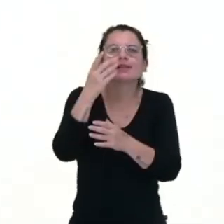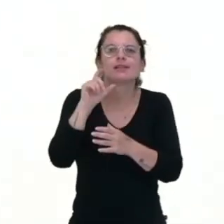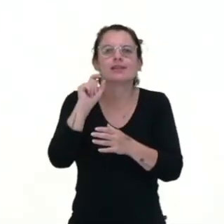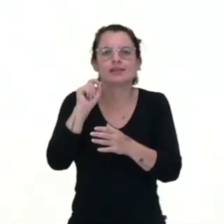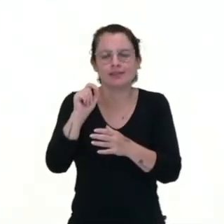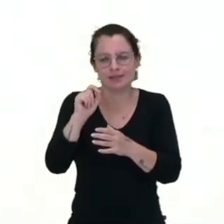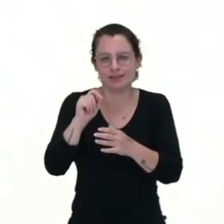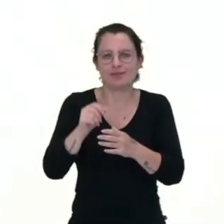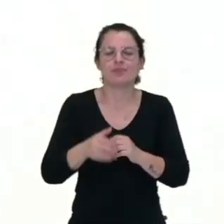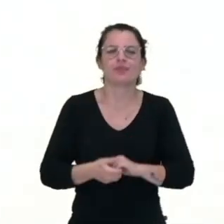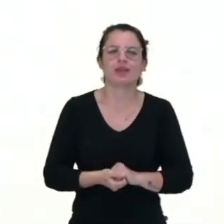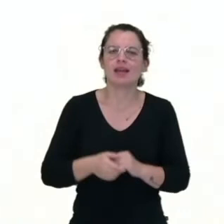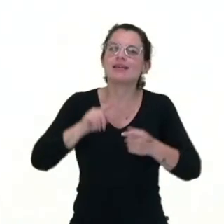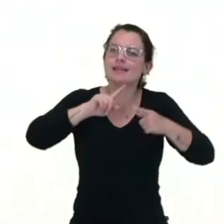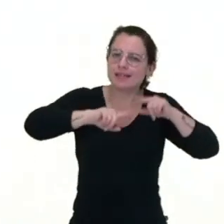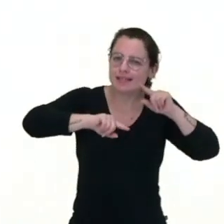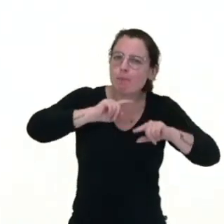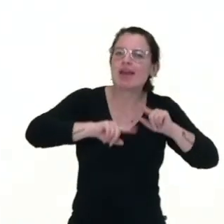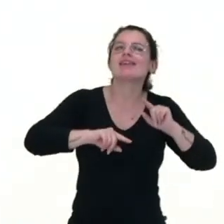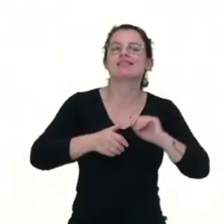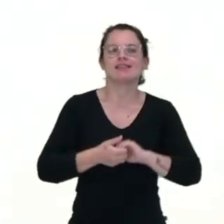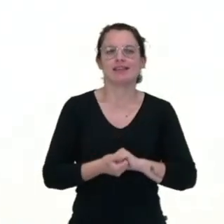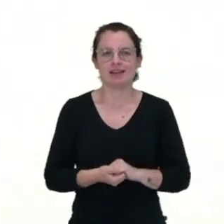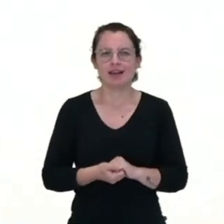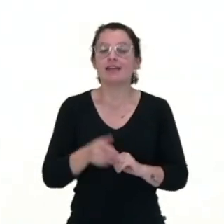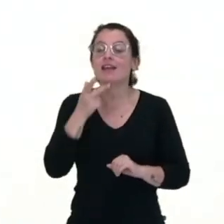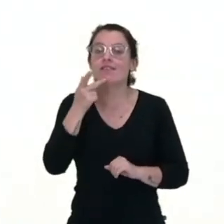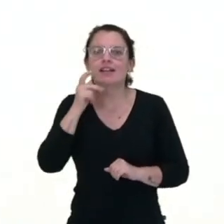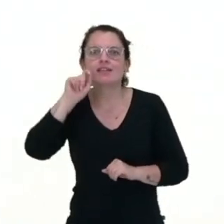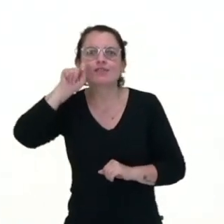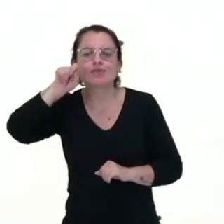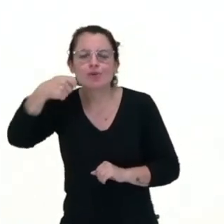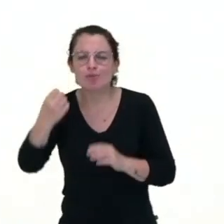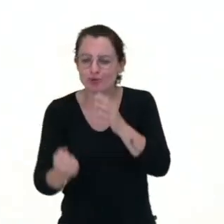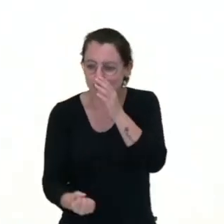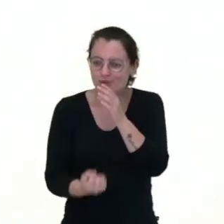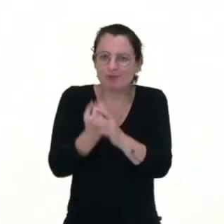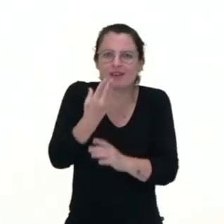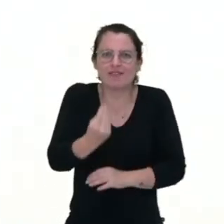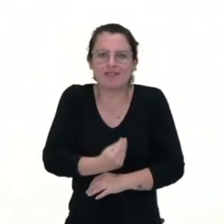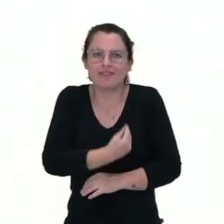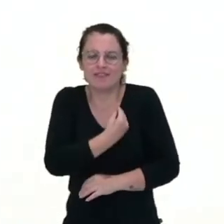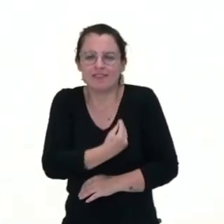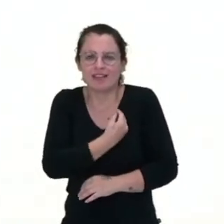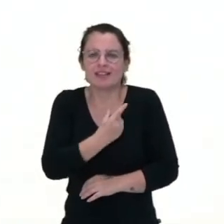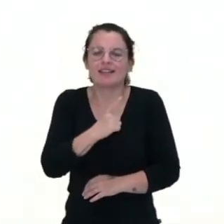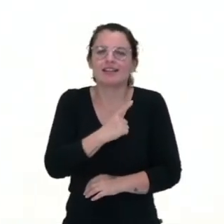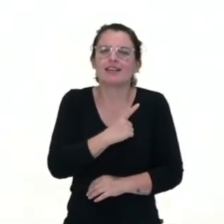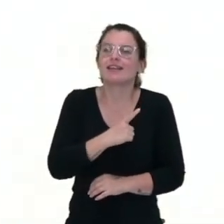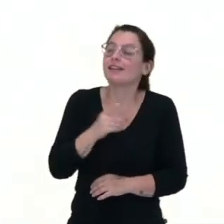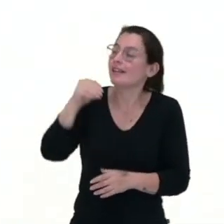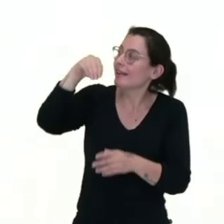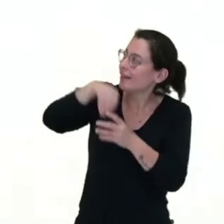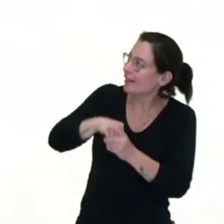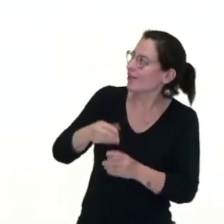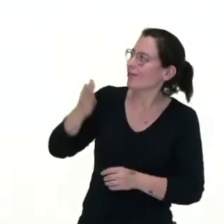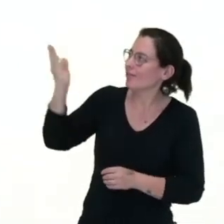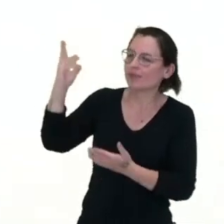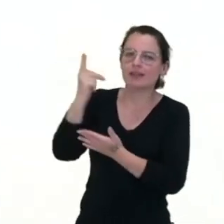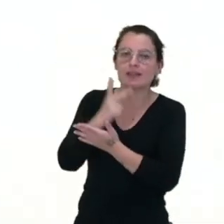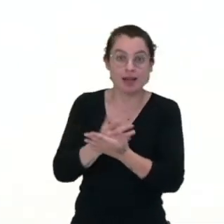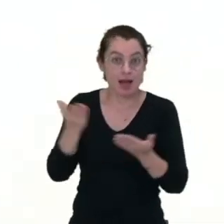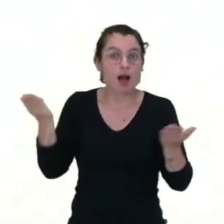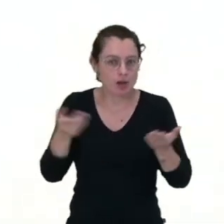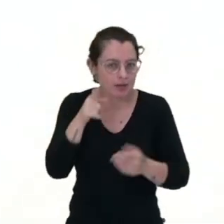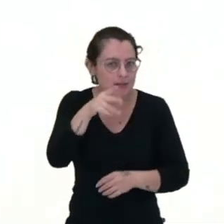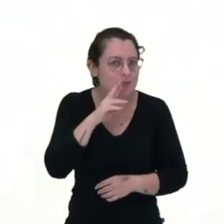as concepções de teoria sobre o surgimento da vida estão presentes nessa charge? Responda a sua atividade, a